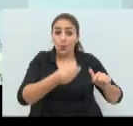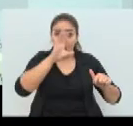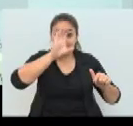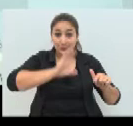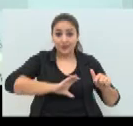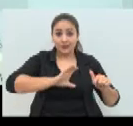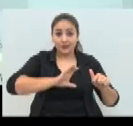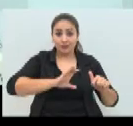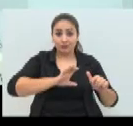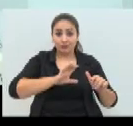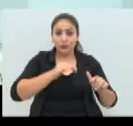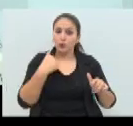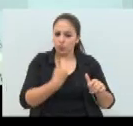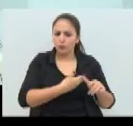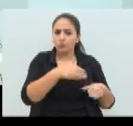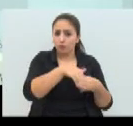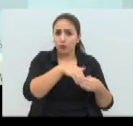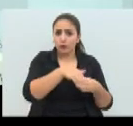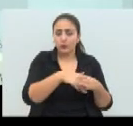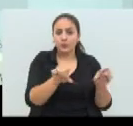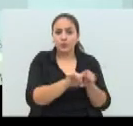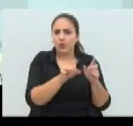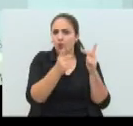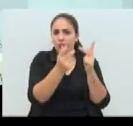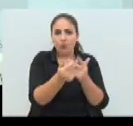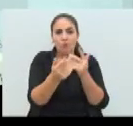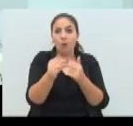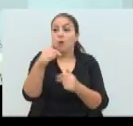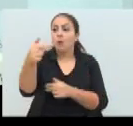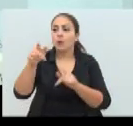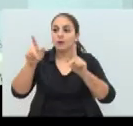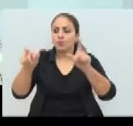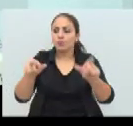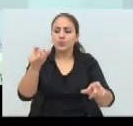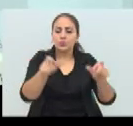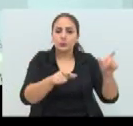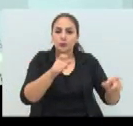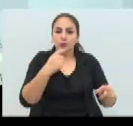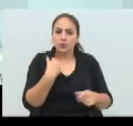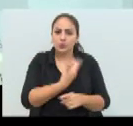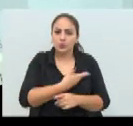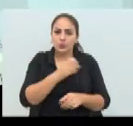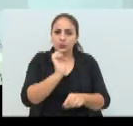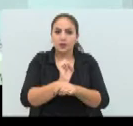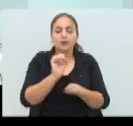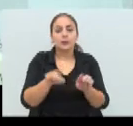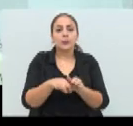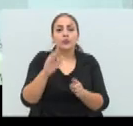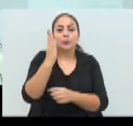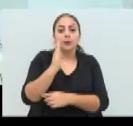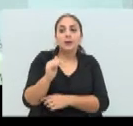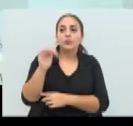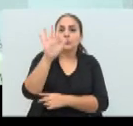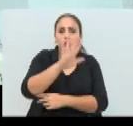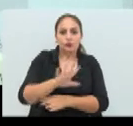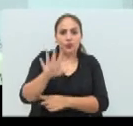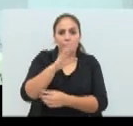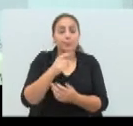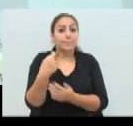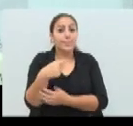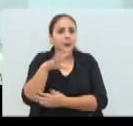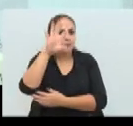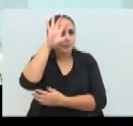cidadãos e como eleitores que somos, como todos os outros cidadãos do nosso estado e do Brasil afora, devemos lembrar bem